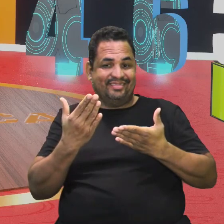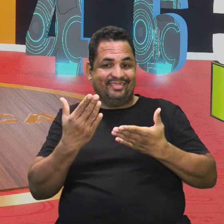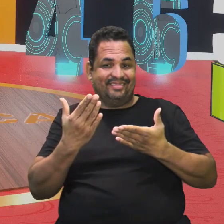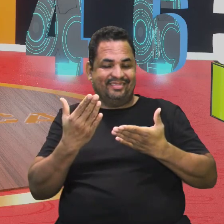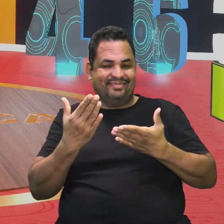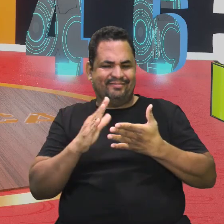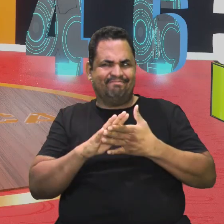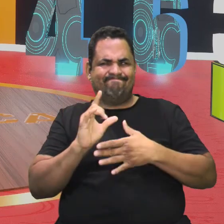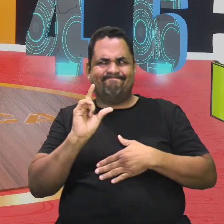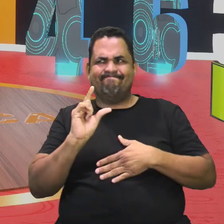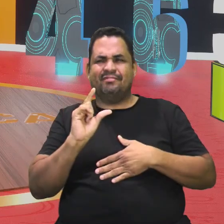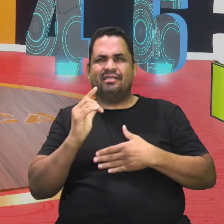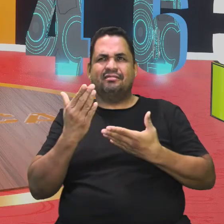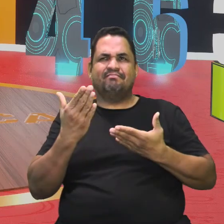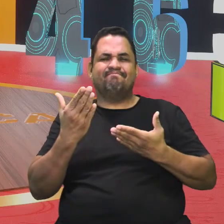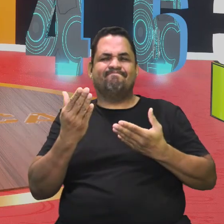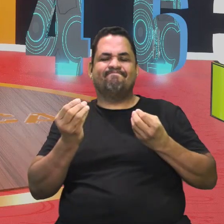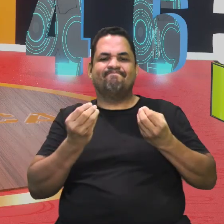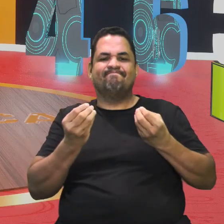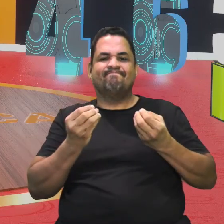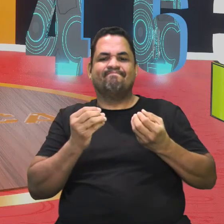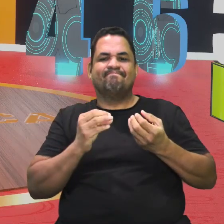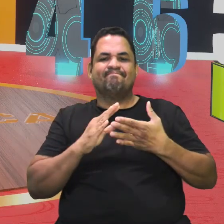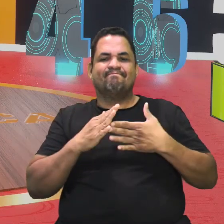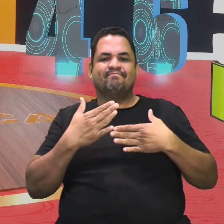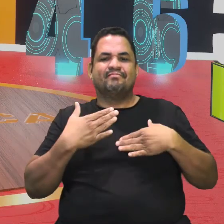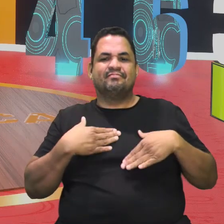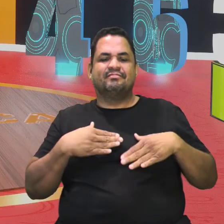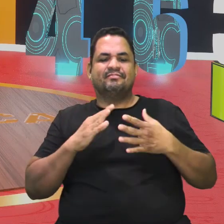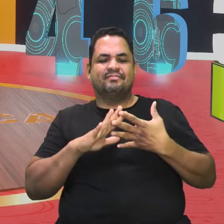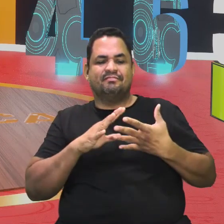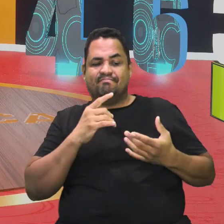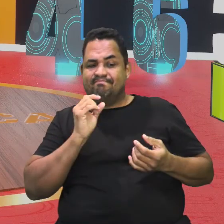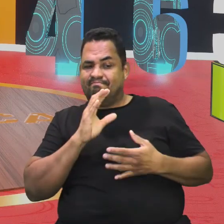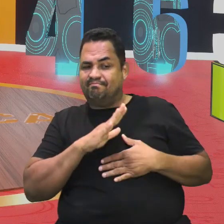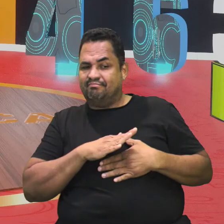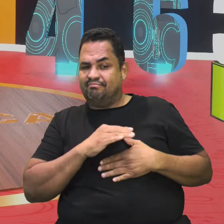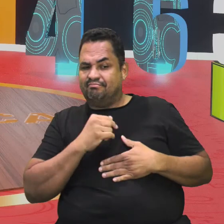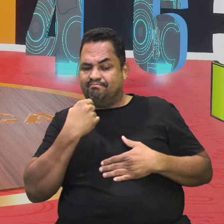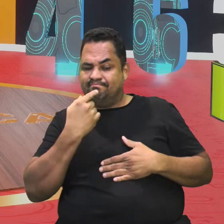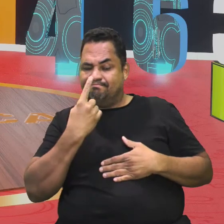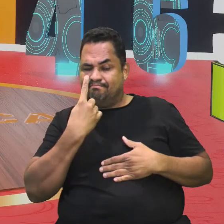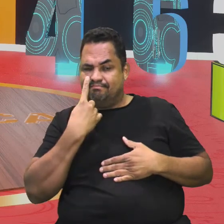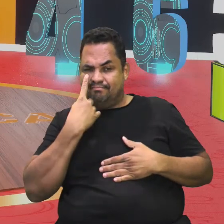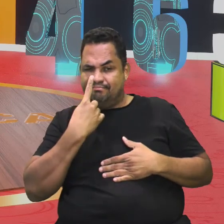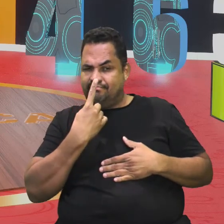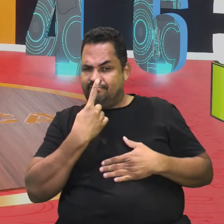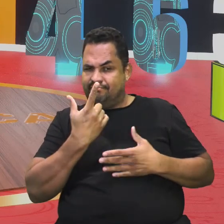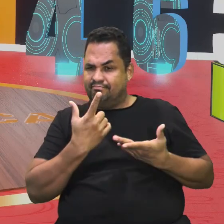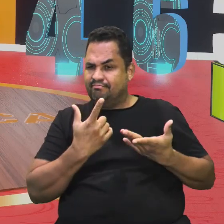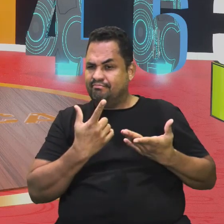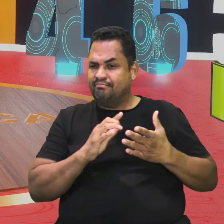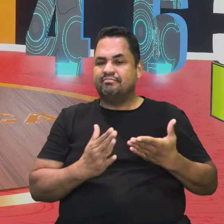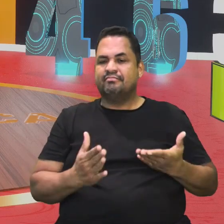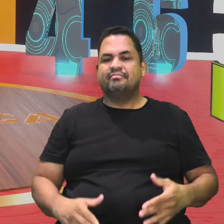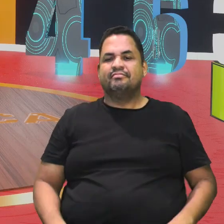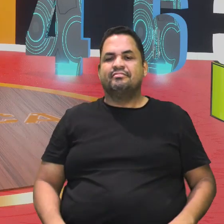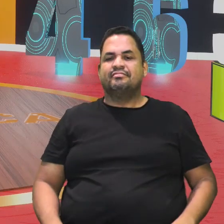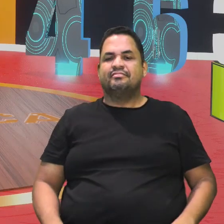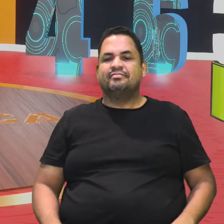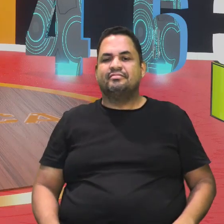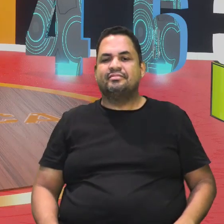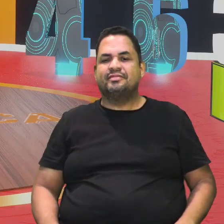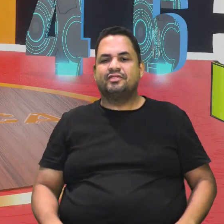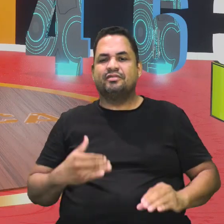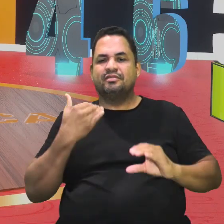não sei uma palavra, né? Eu tenho muito receio do negócio dos emojis, porque assim... Vai que você quer dizer uma coisa, a pessoa entende. Uma vez eu